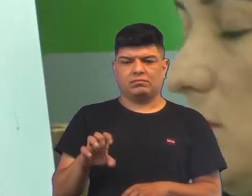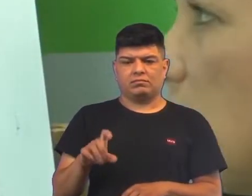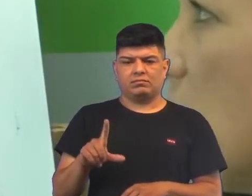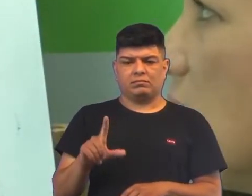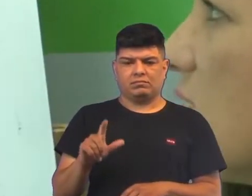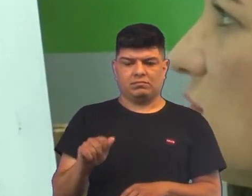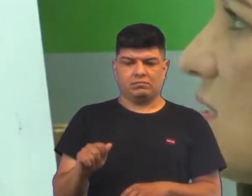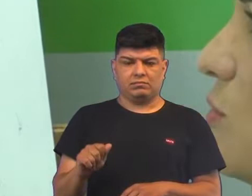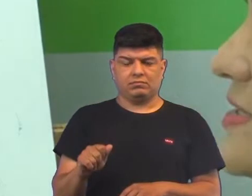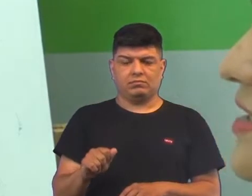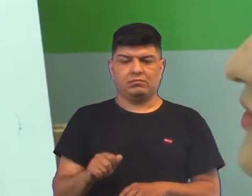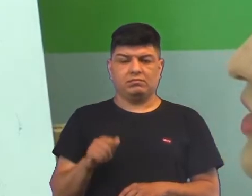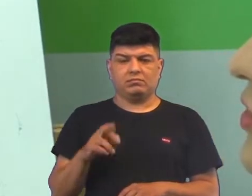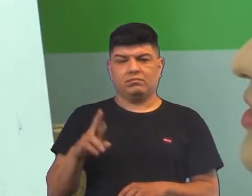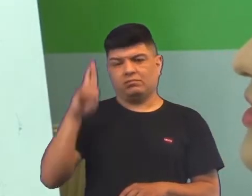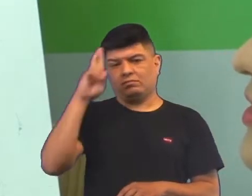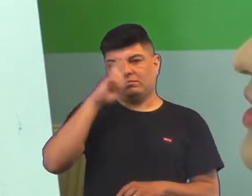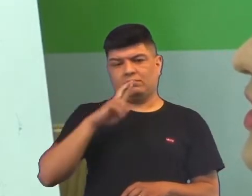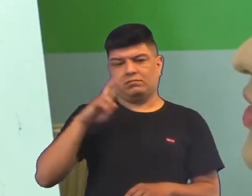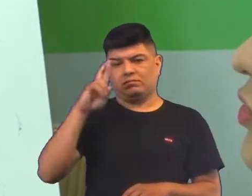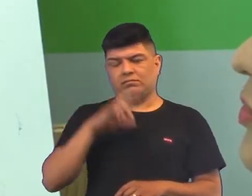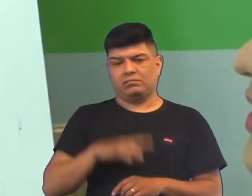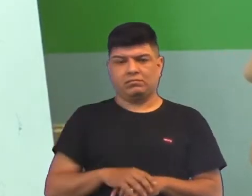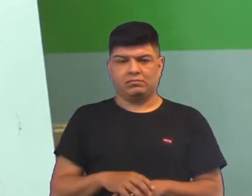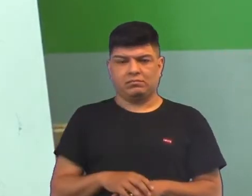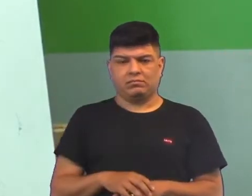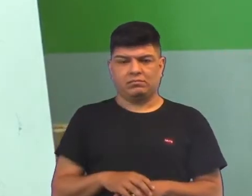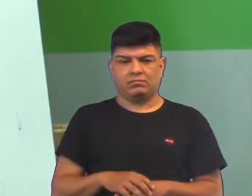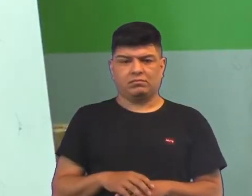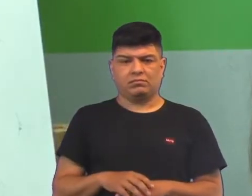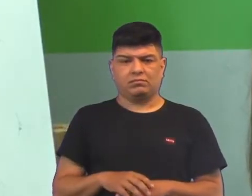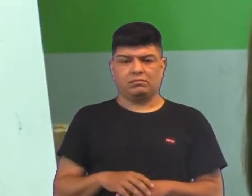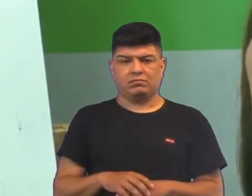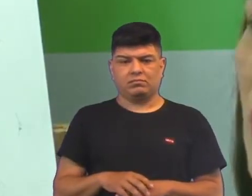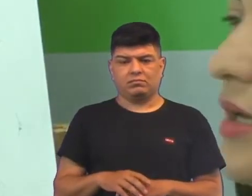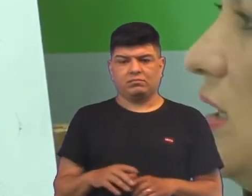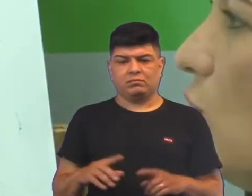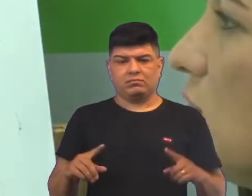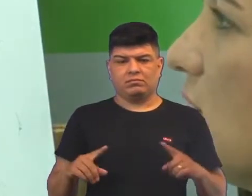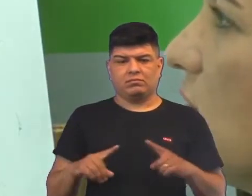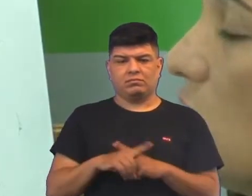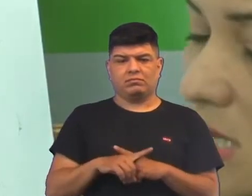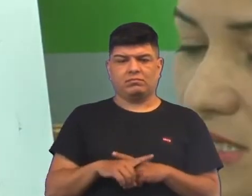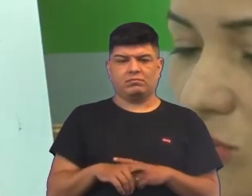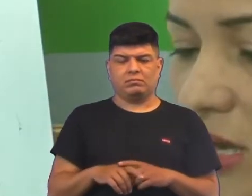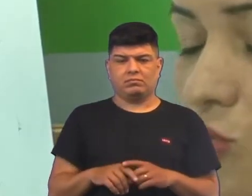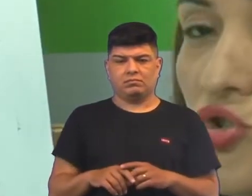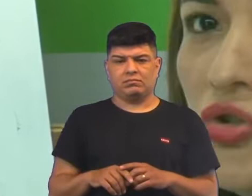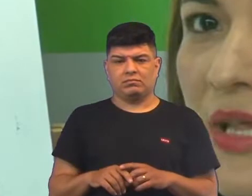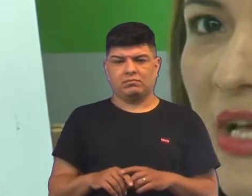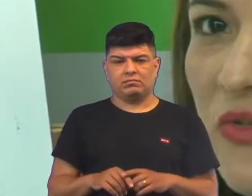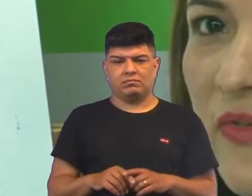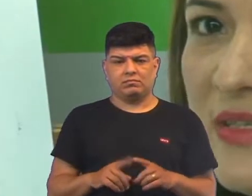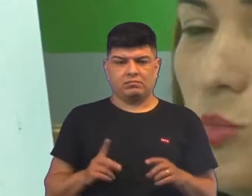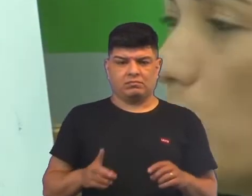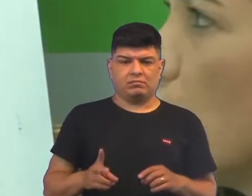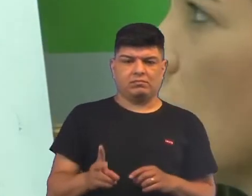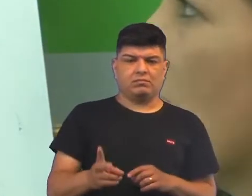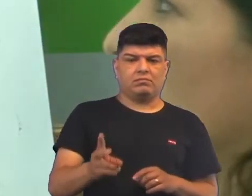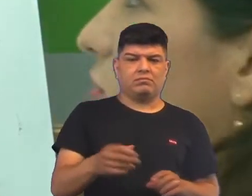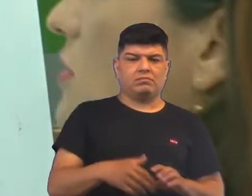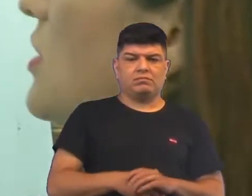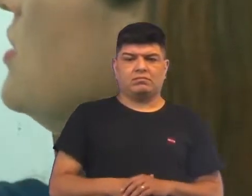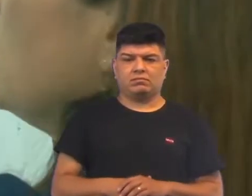ó. Se você observar, ó, uma vai nessa direção, ó, e a outra aqui, ó. Se eu der continuidade, eu vou fazer